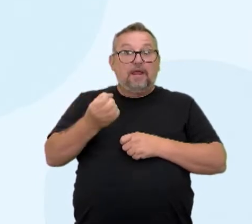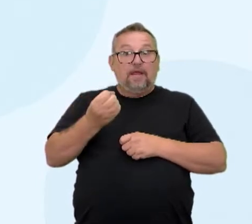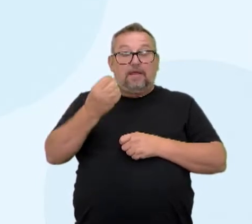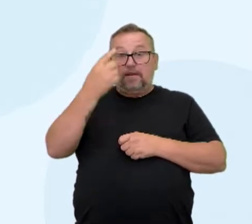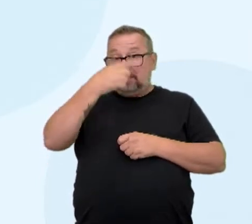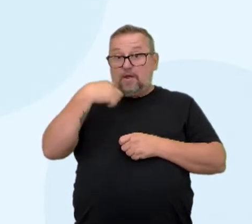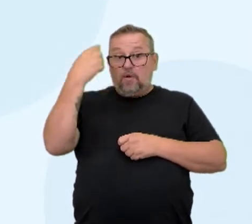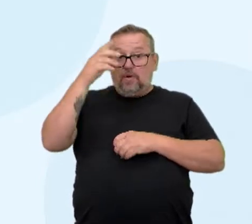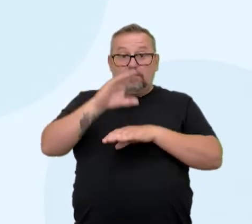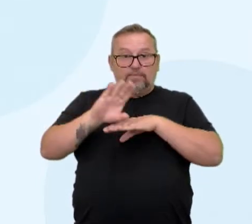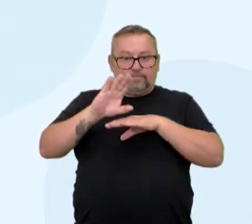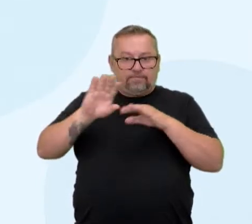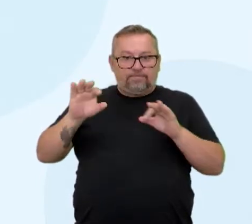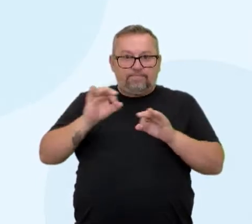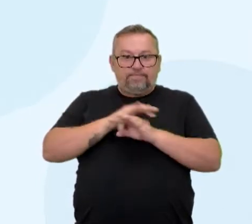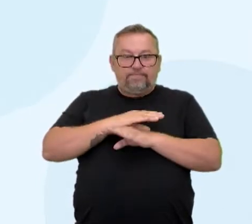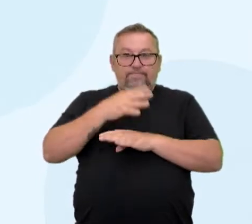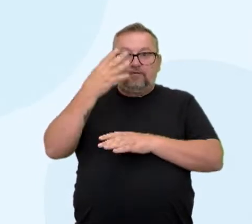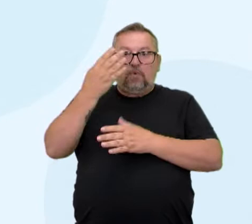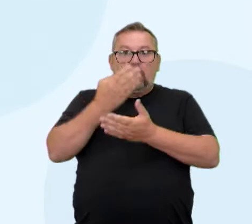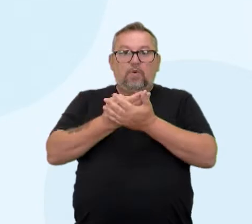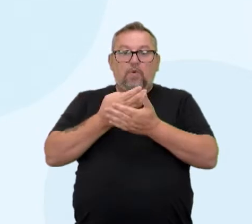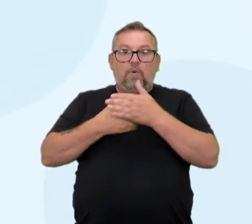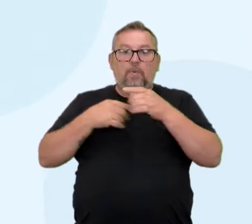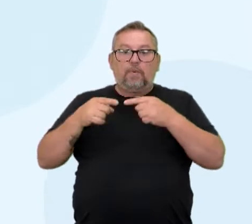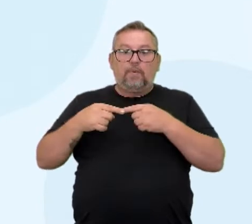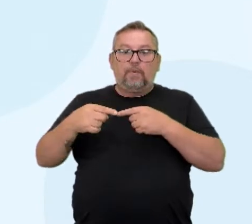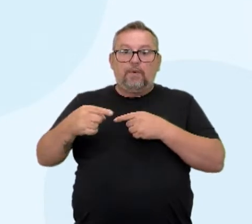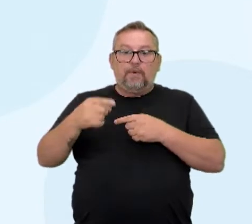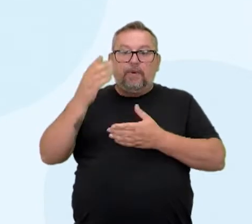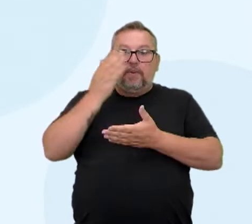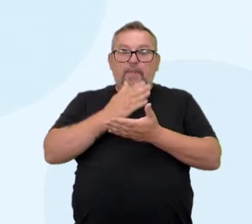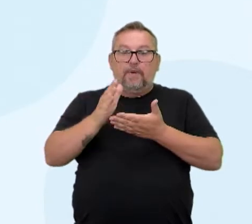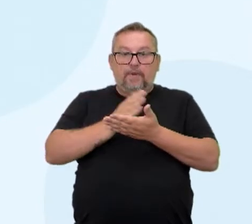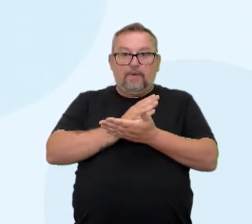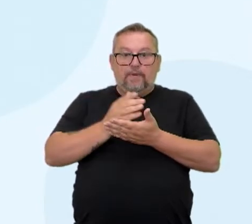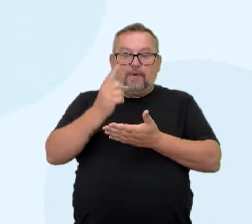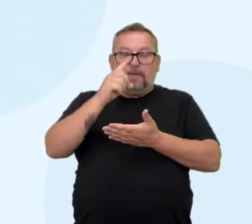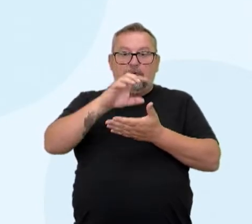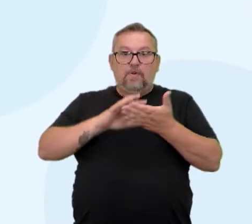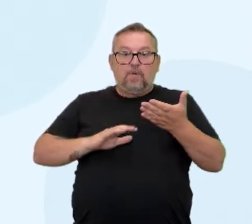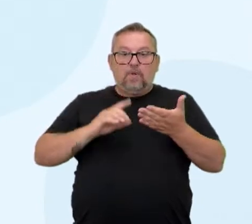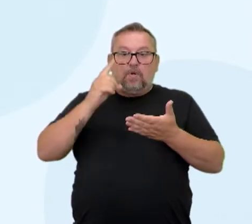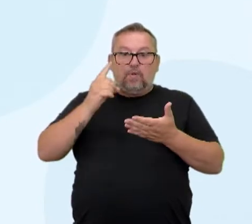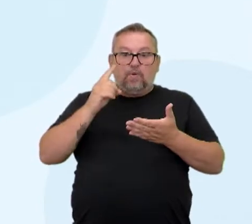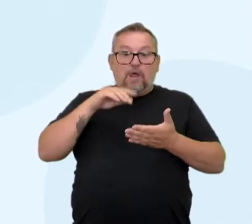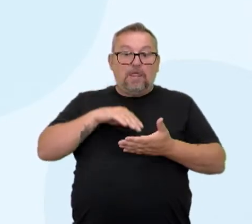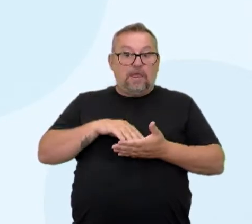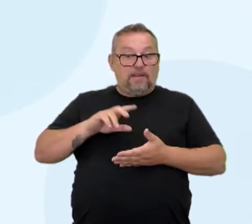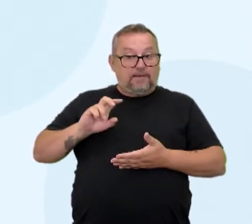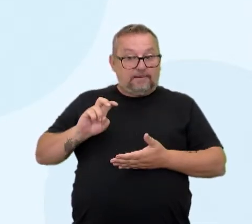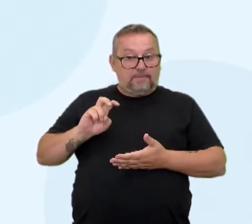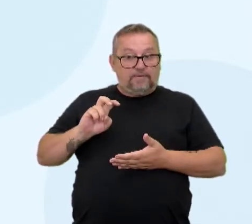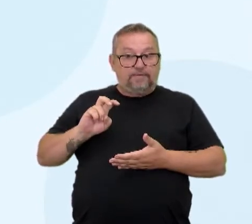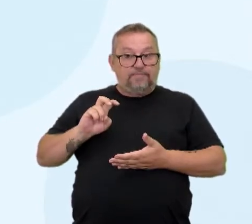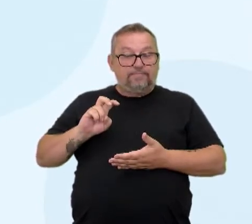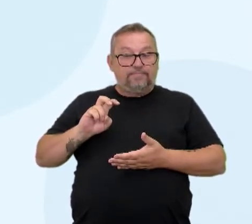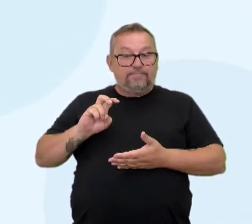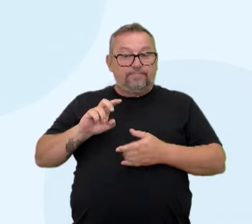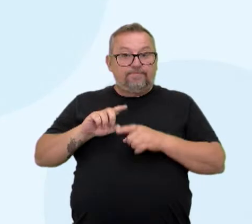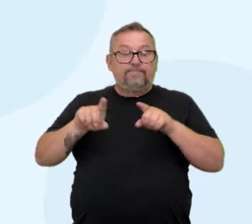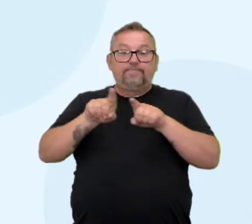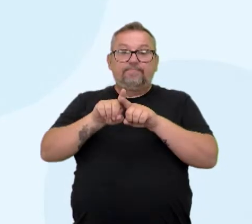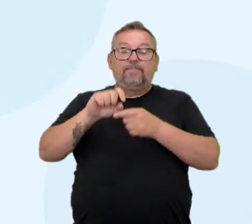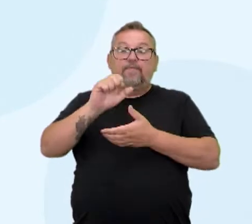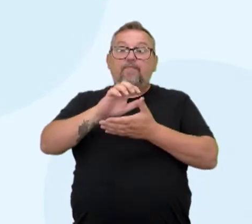horas, 4 aulas semanais, elas estão divididas em atividades de 1 a 5. Dentro dessas